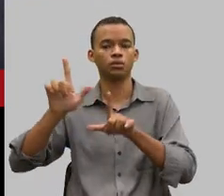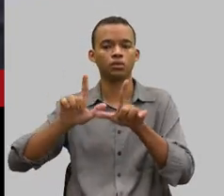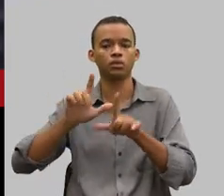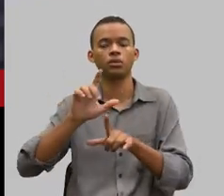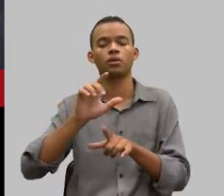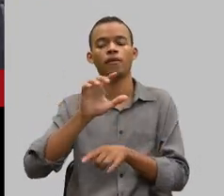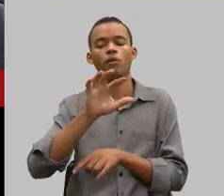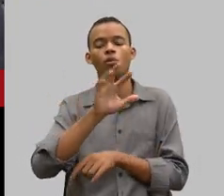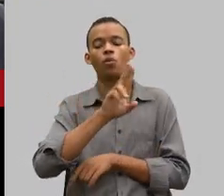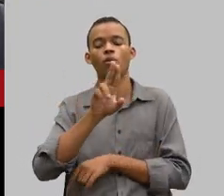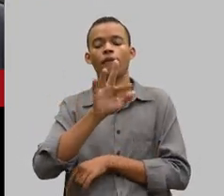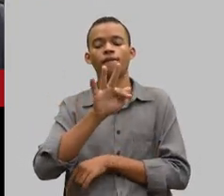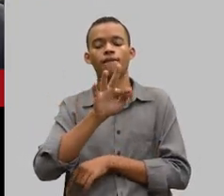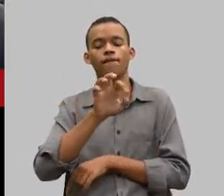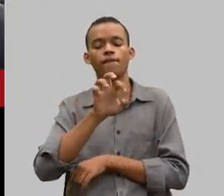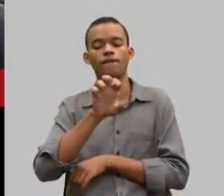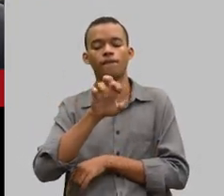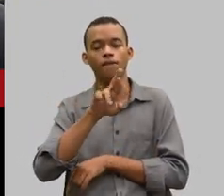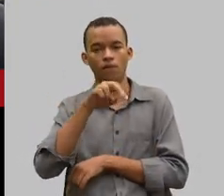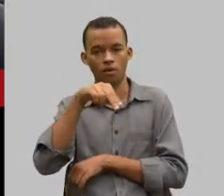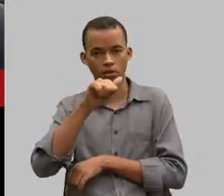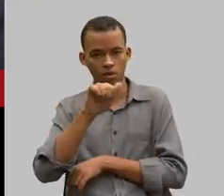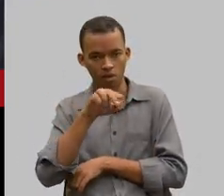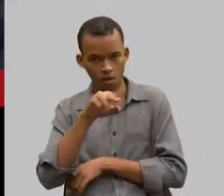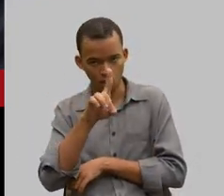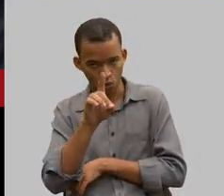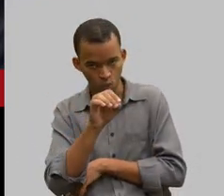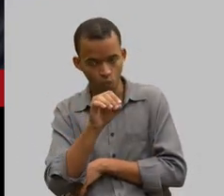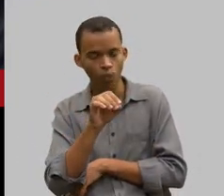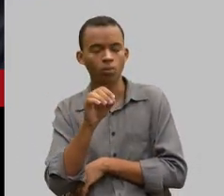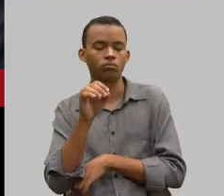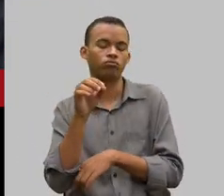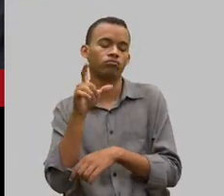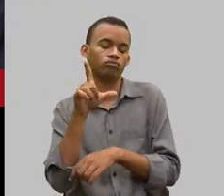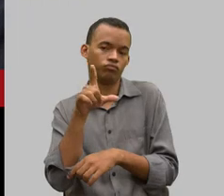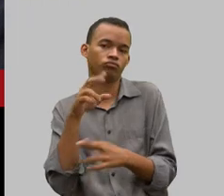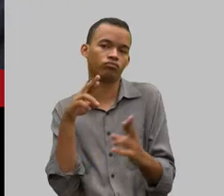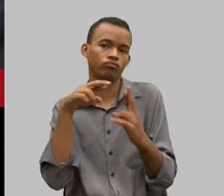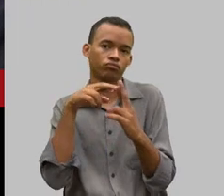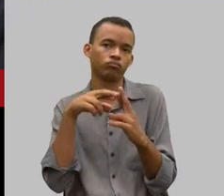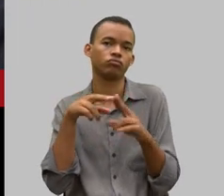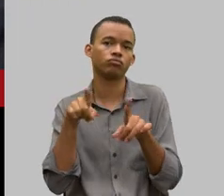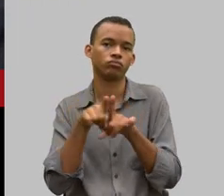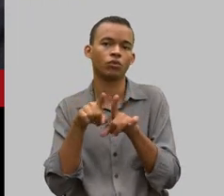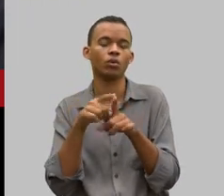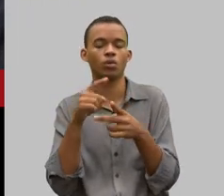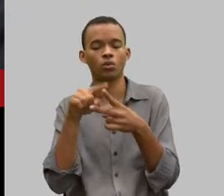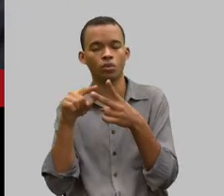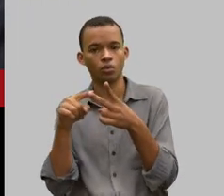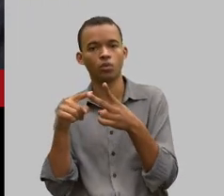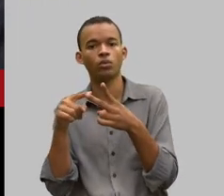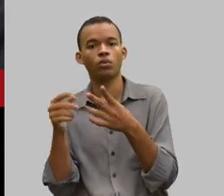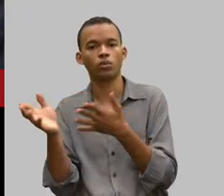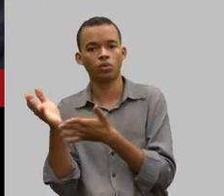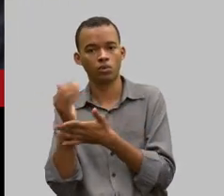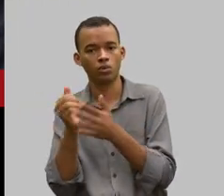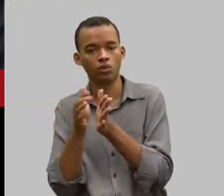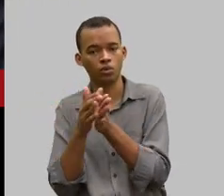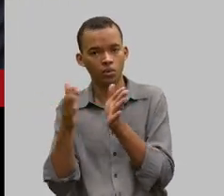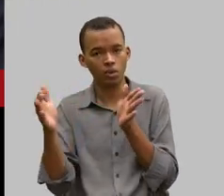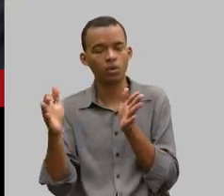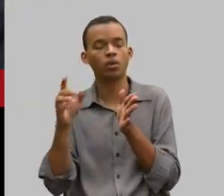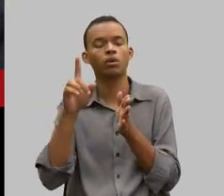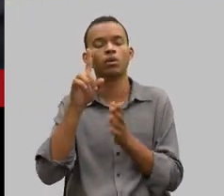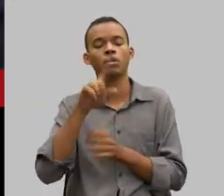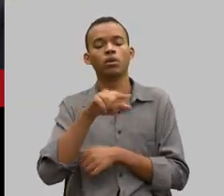Tibúrcio né totalmente relacionado com audiovisual e os dois de recrutamento amplo que são o Leonardo Vítor e a Joana Coelho